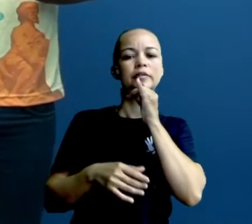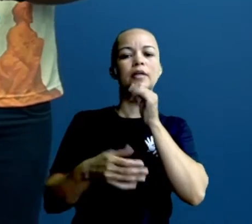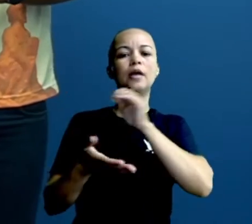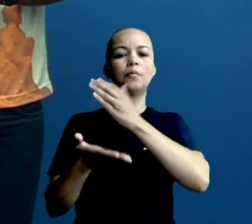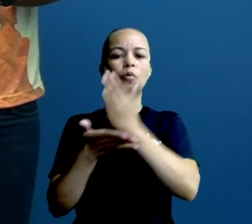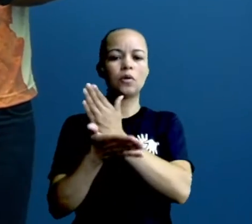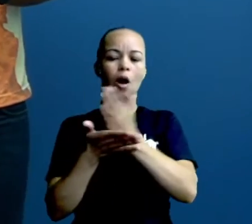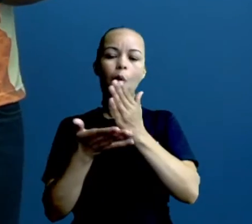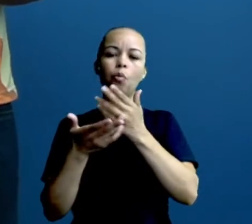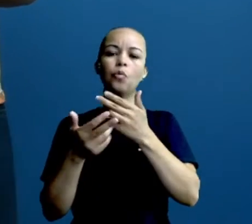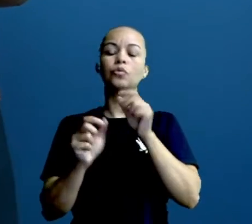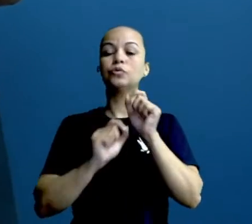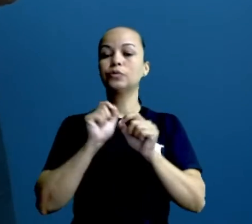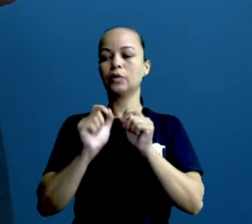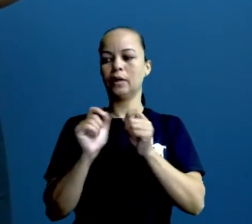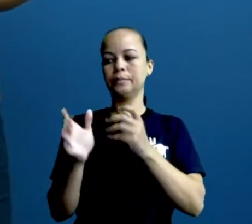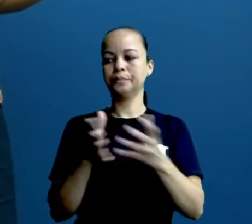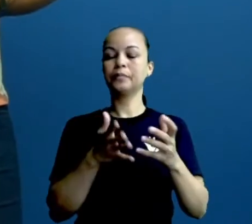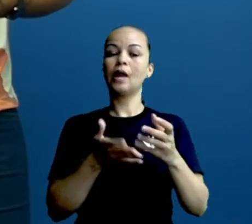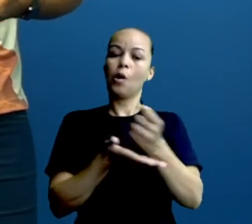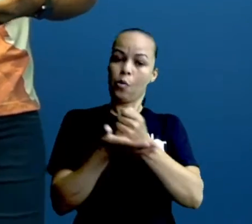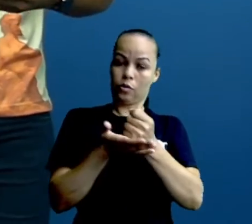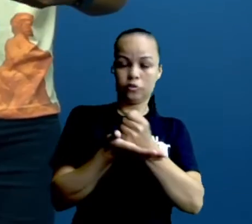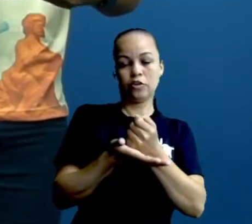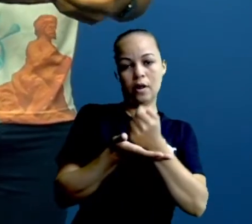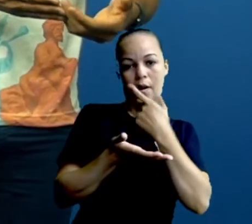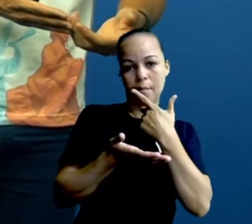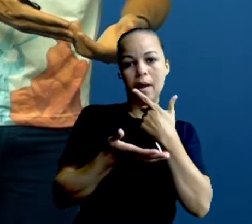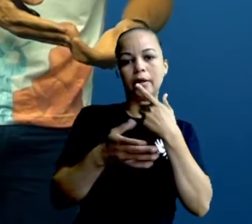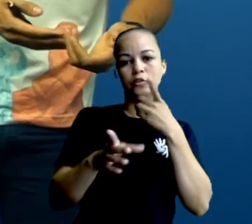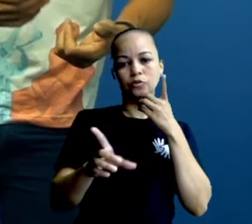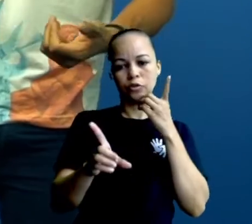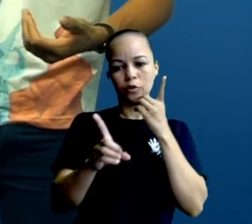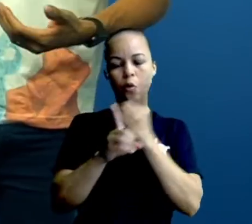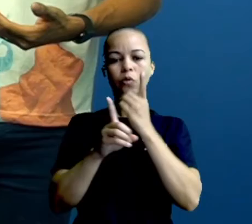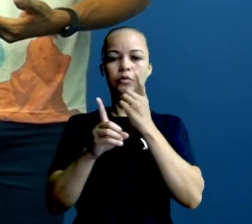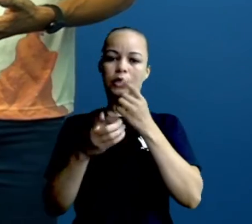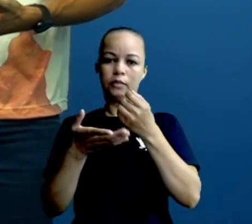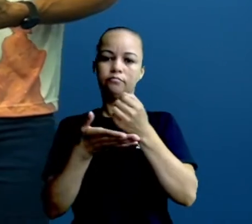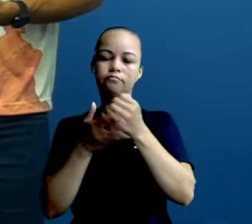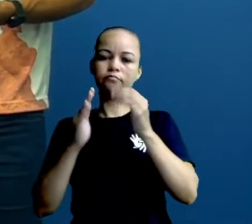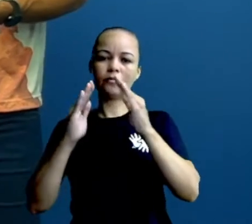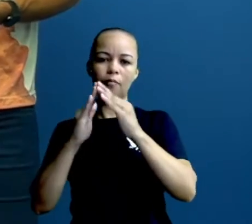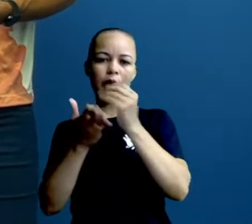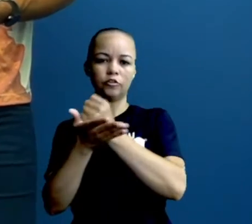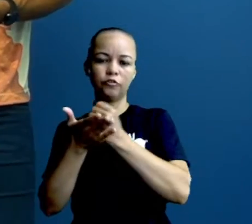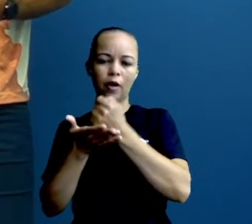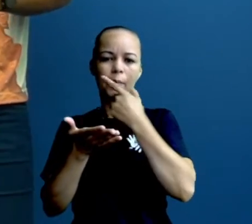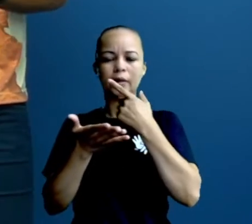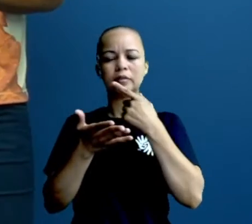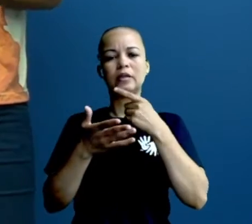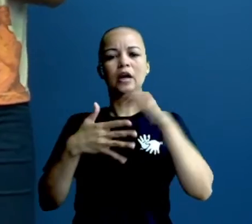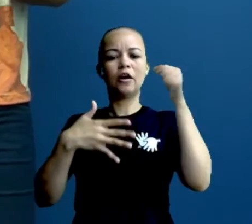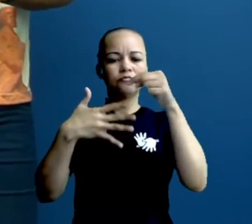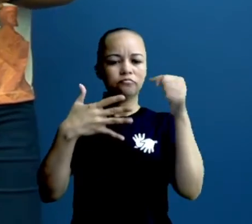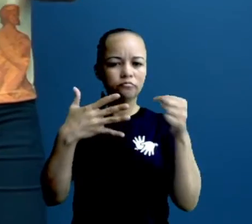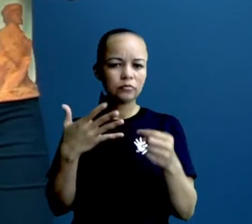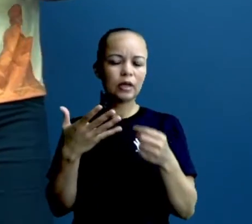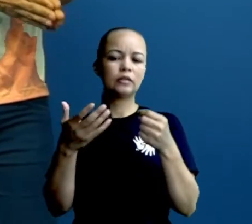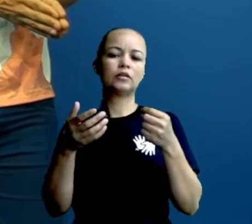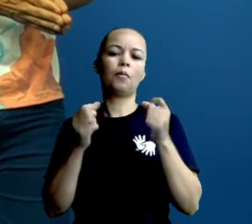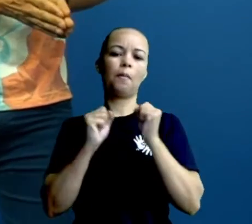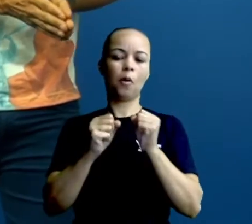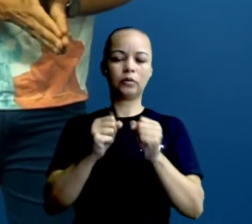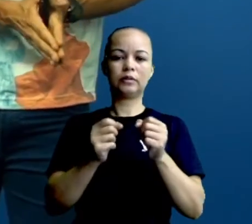drogas lícitas as medicações que são encontradas nas farmácias, muitas delas que só podem ser vendidas com prescrição